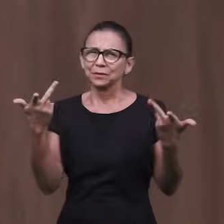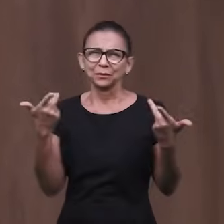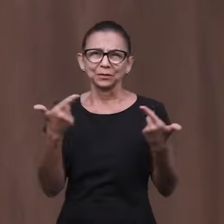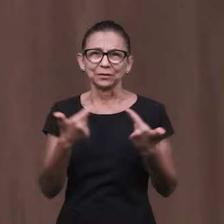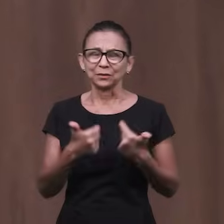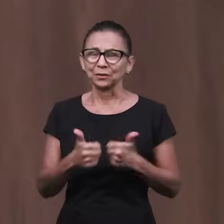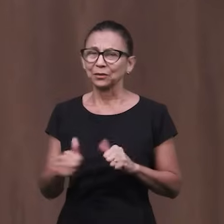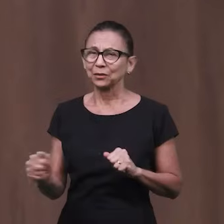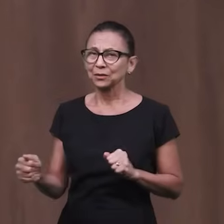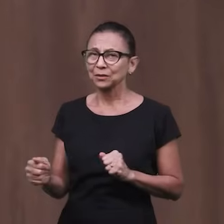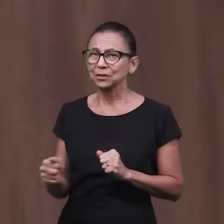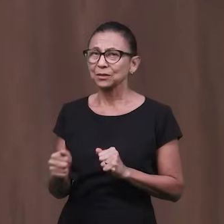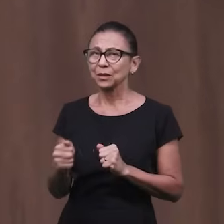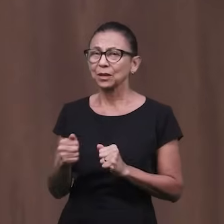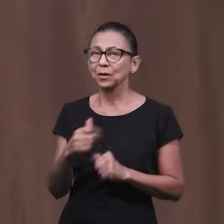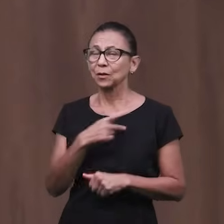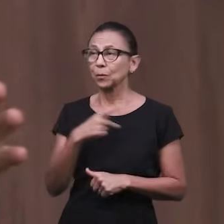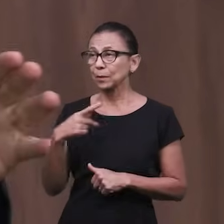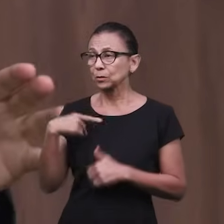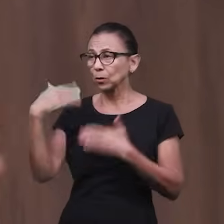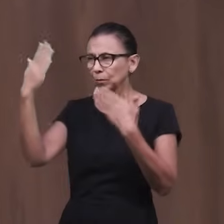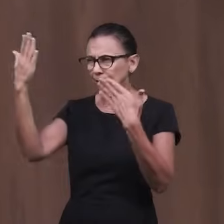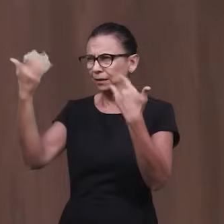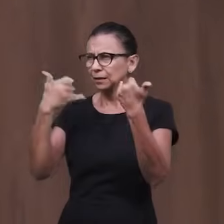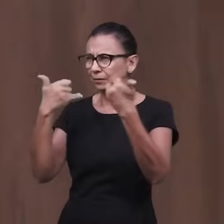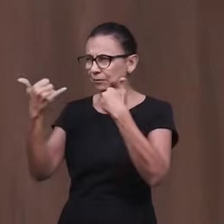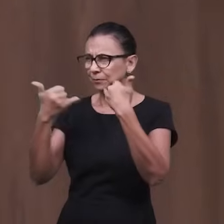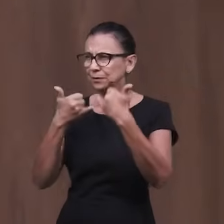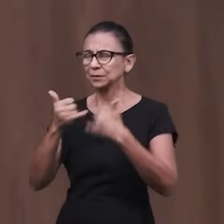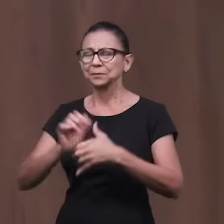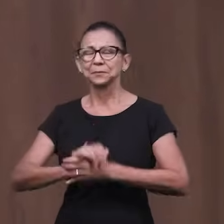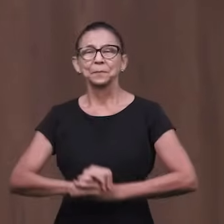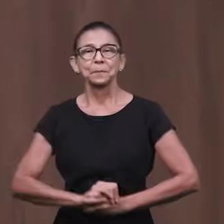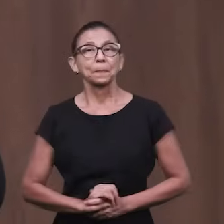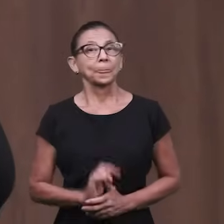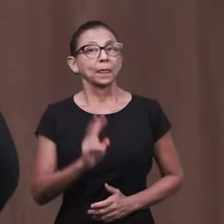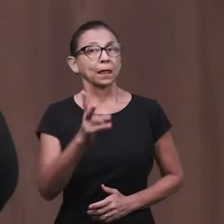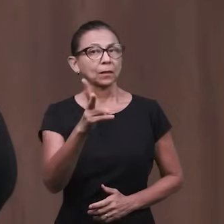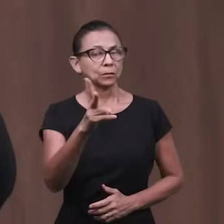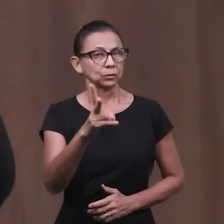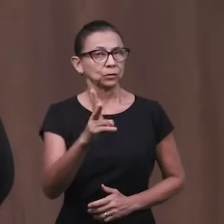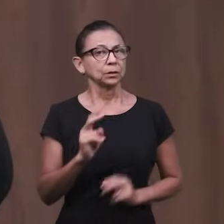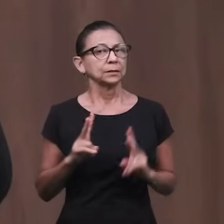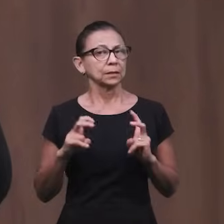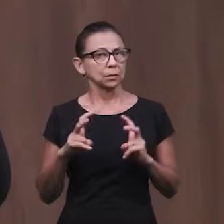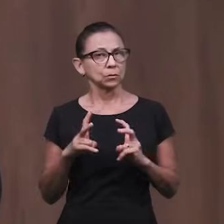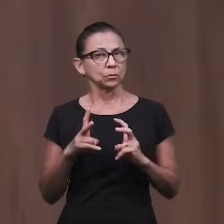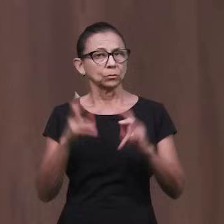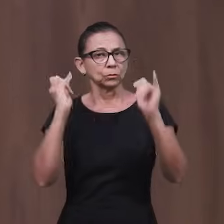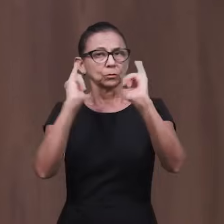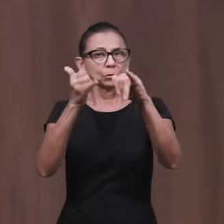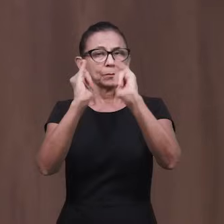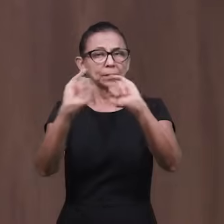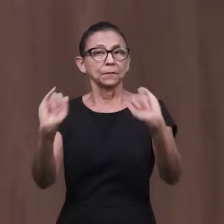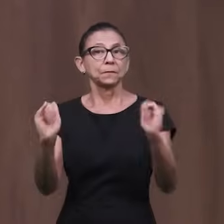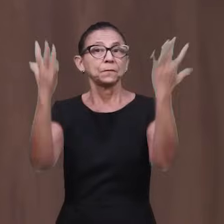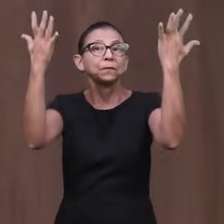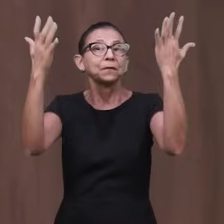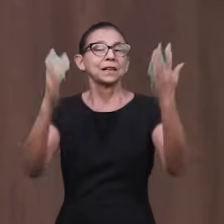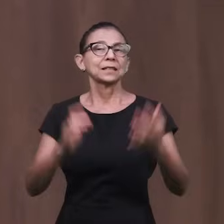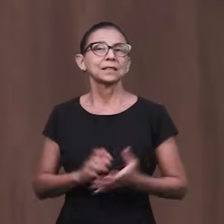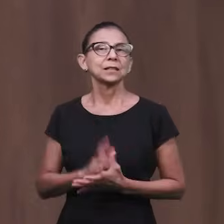Obrigado, Marcelo, pelas informações. E olha, vamos lá, vamos dar sequência aqui falando sobre Trombetas e Festas. E agora vamos